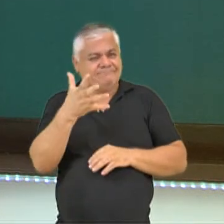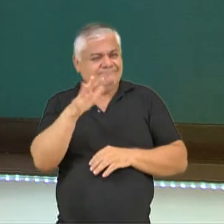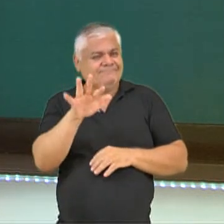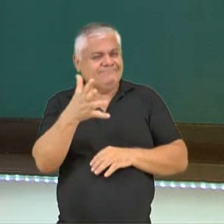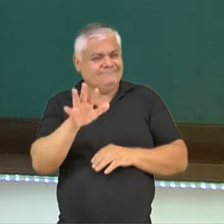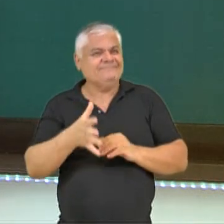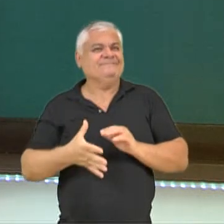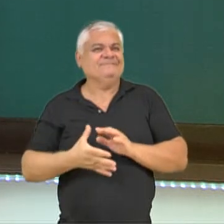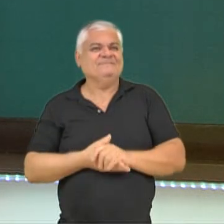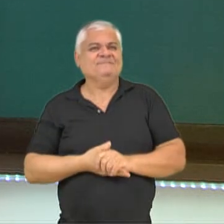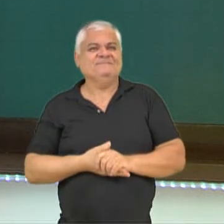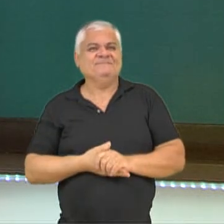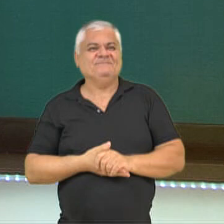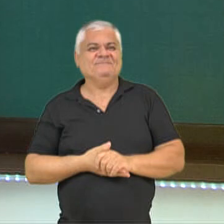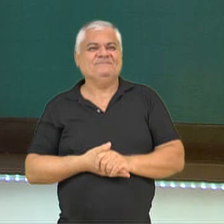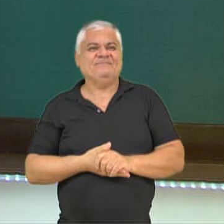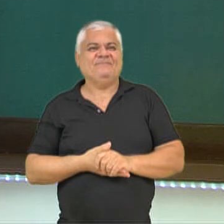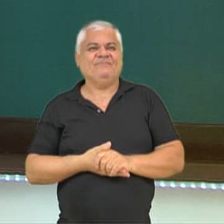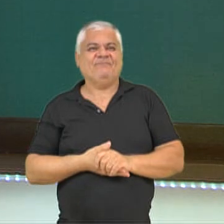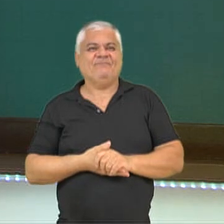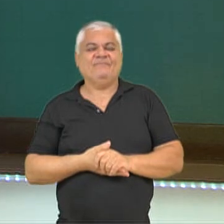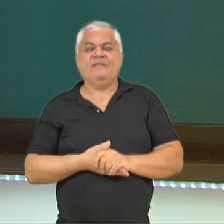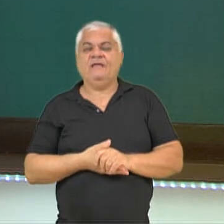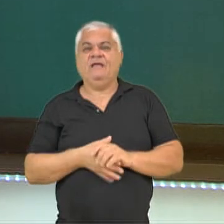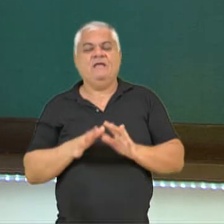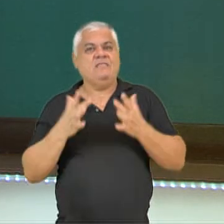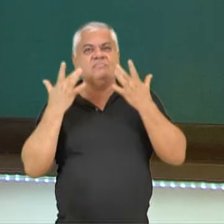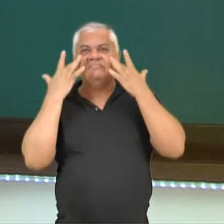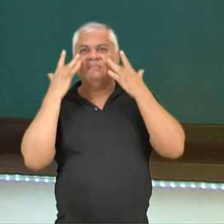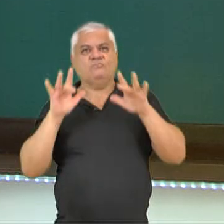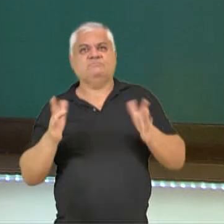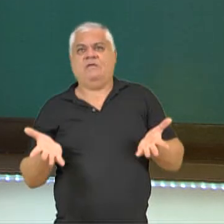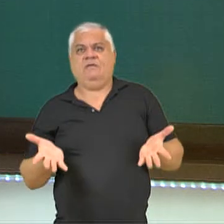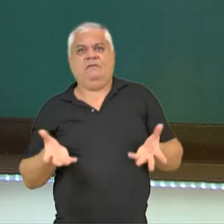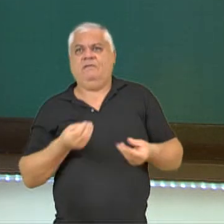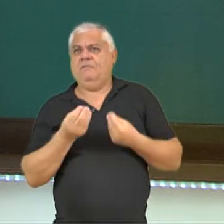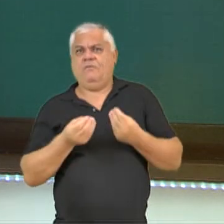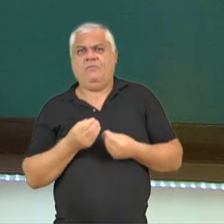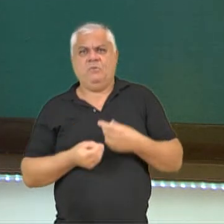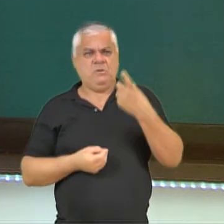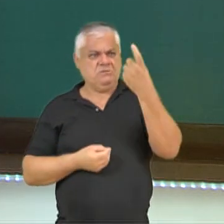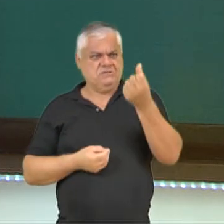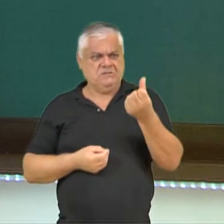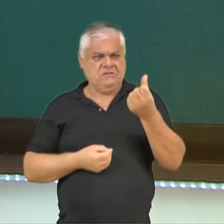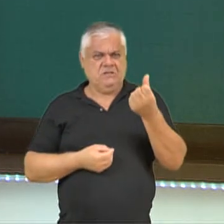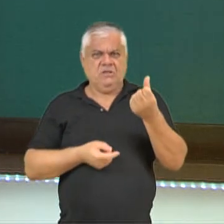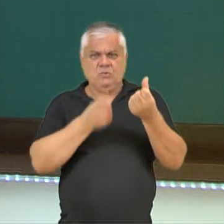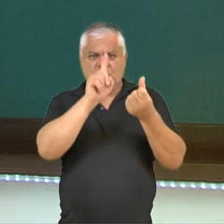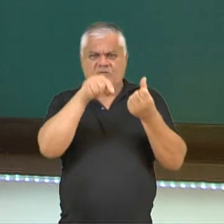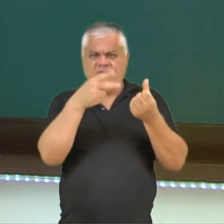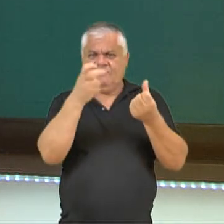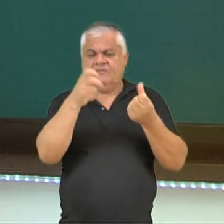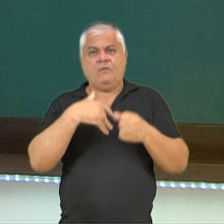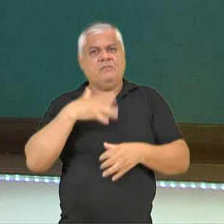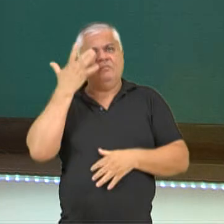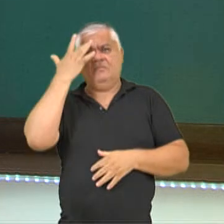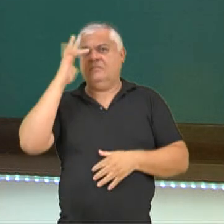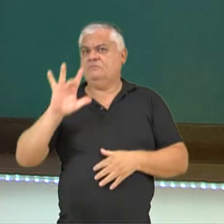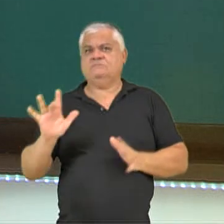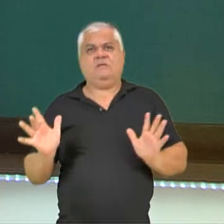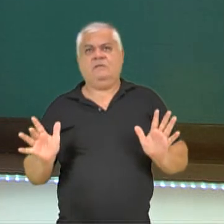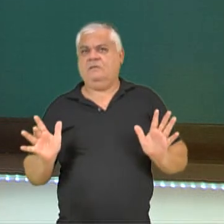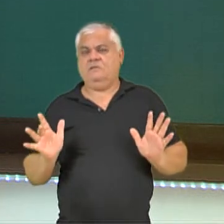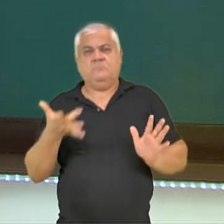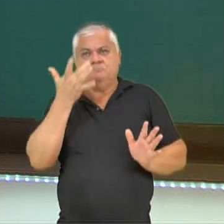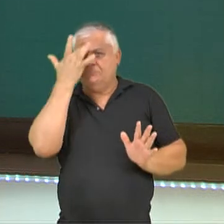menos isso. Olha lá então, ó, não sabemos operar dessa forma, ok? Então fixa isso. Quando o expoente é decimal,